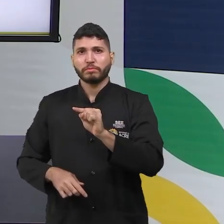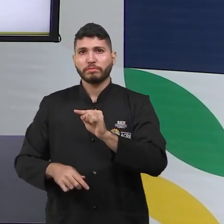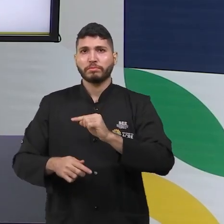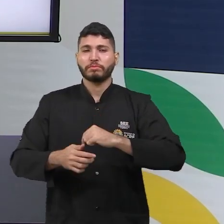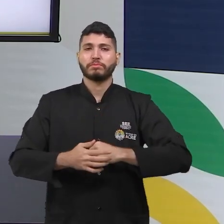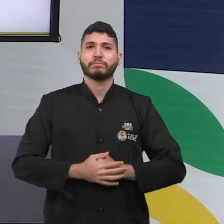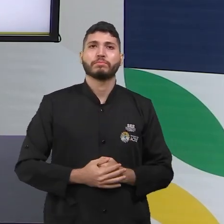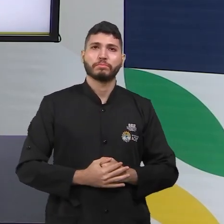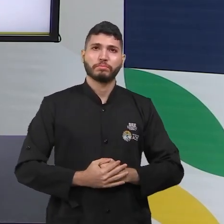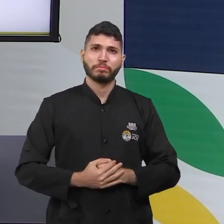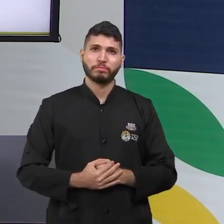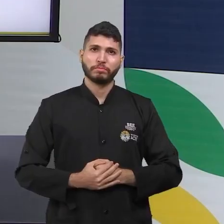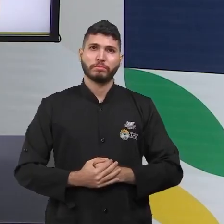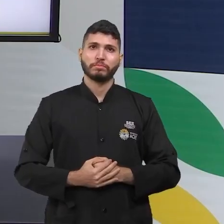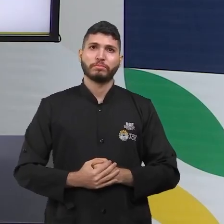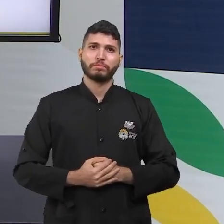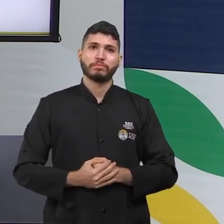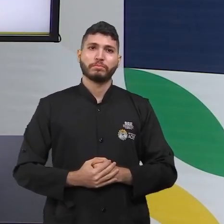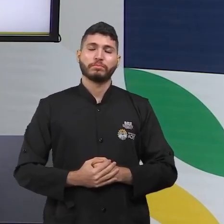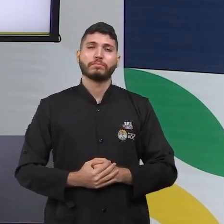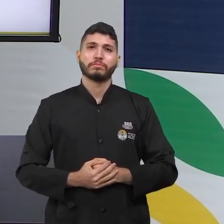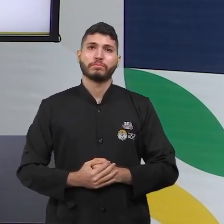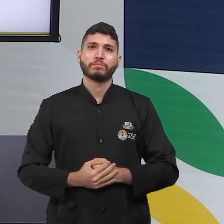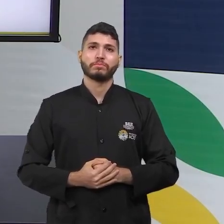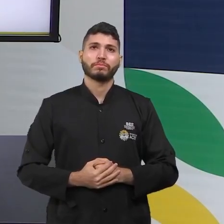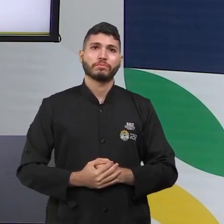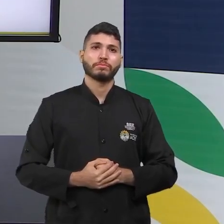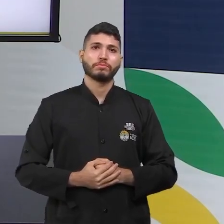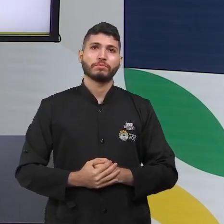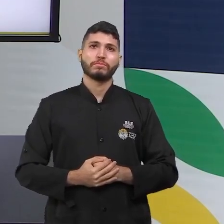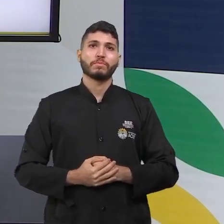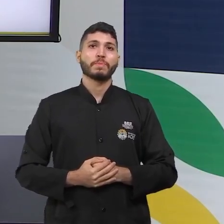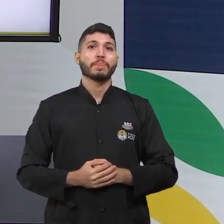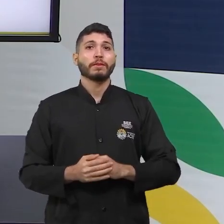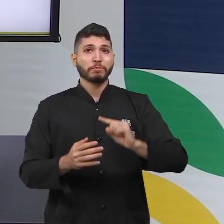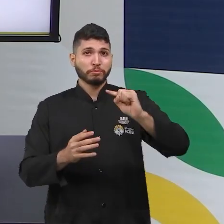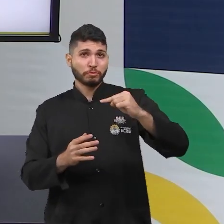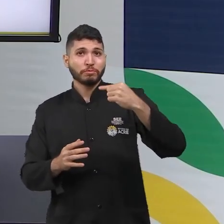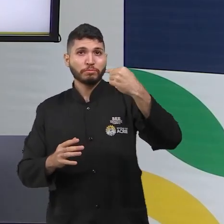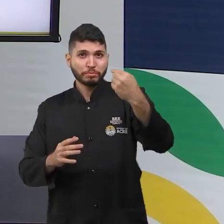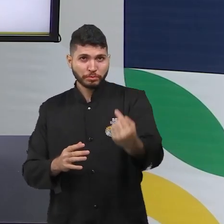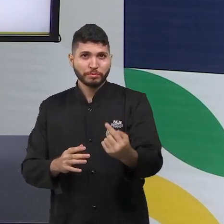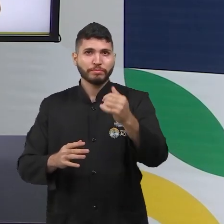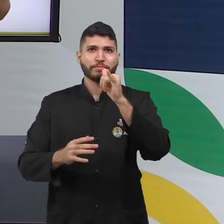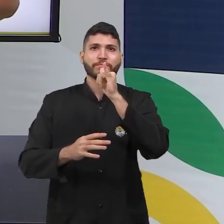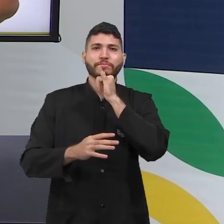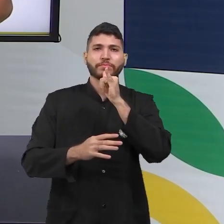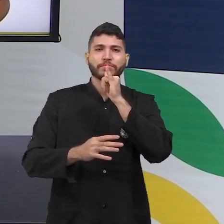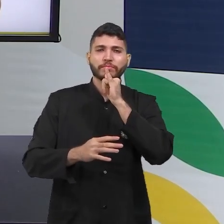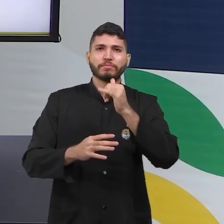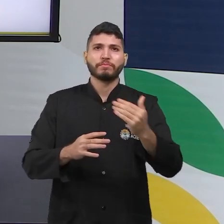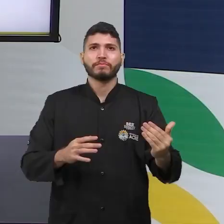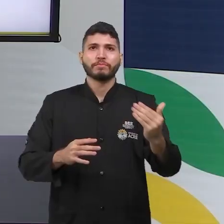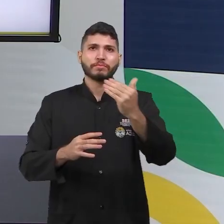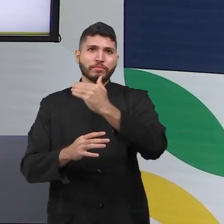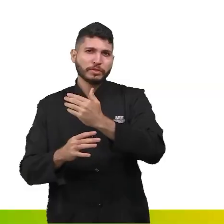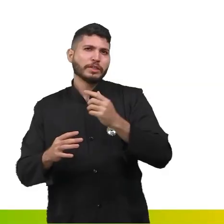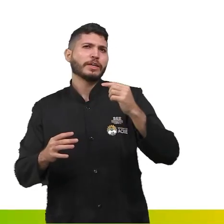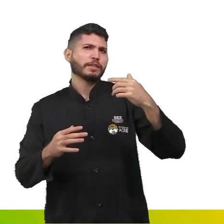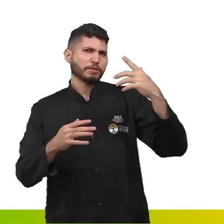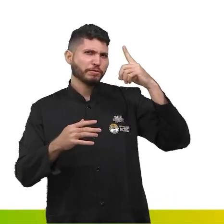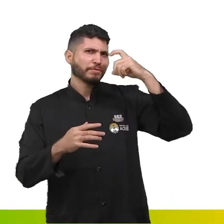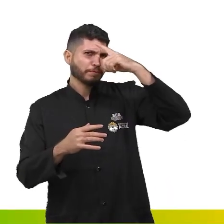um último caso de congruência. Esse, muitas vezes, é um pouco difícil de identificar, mas é possível. Vamos